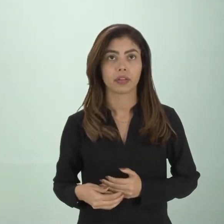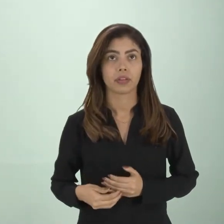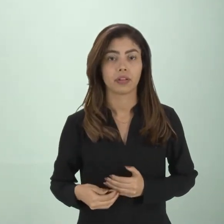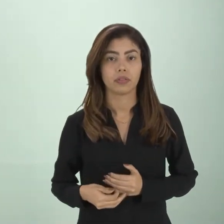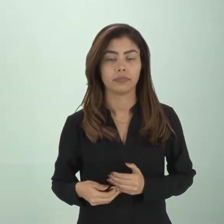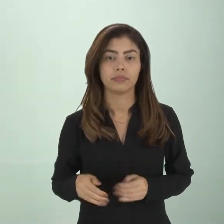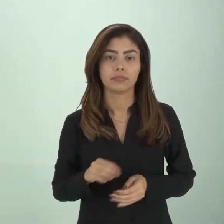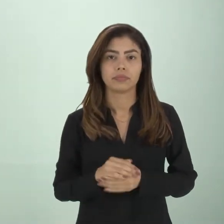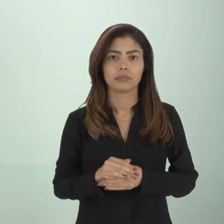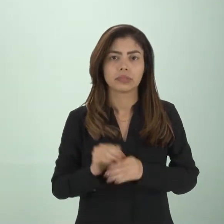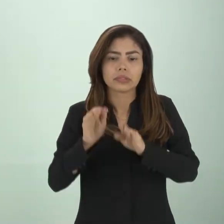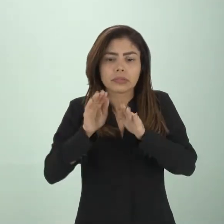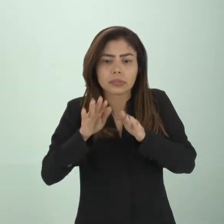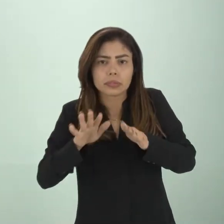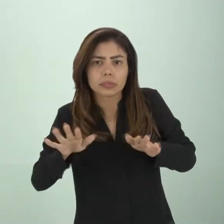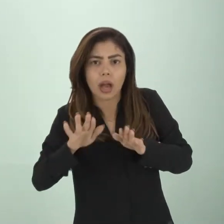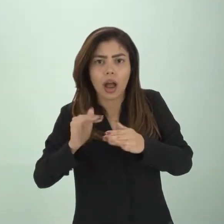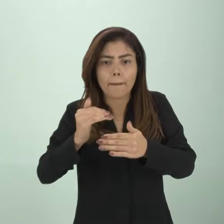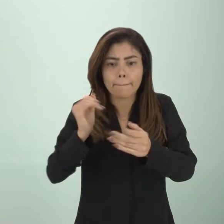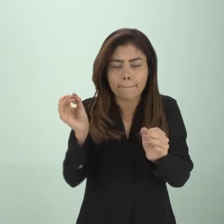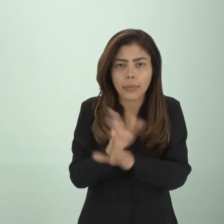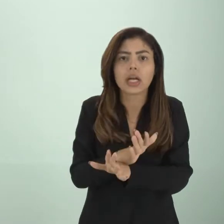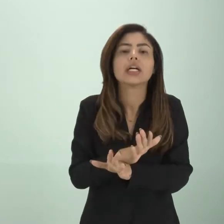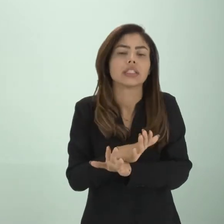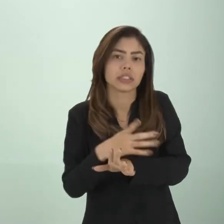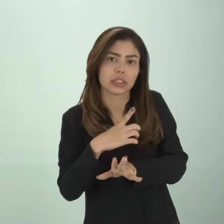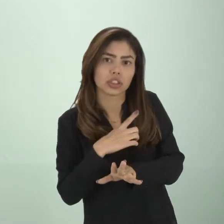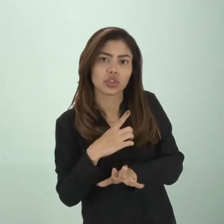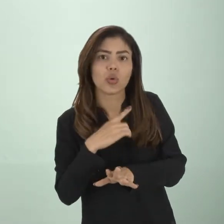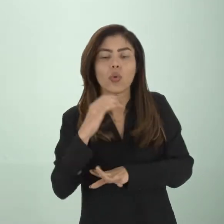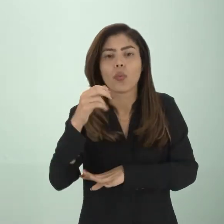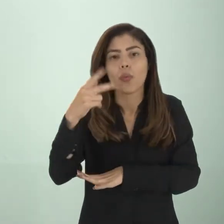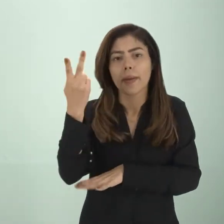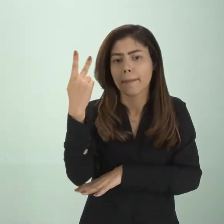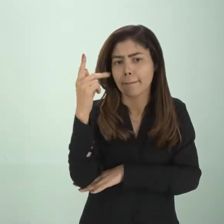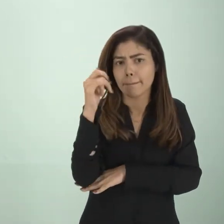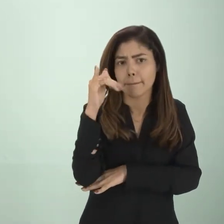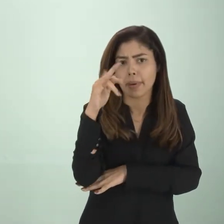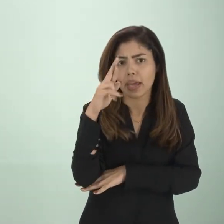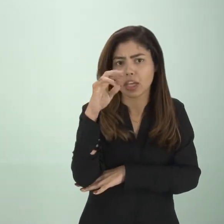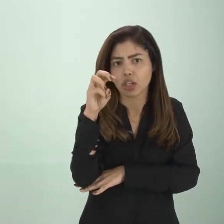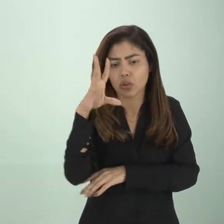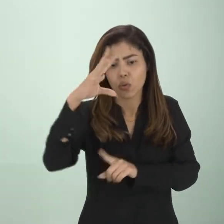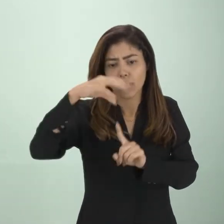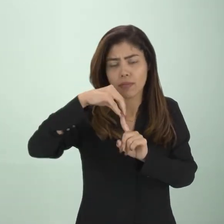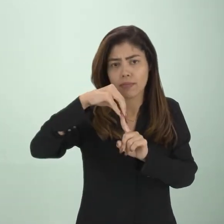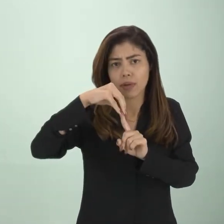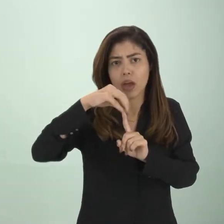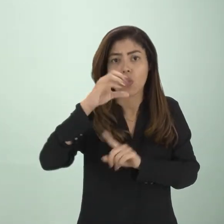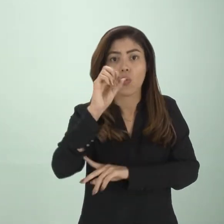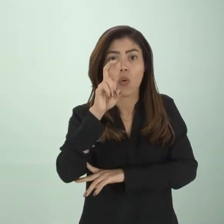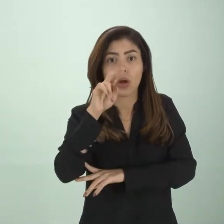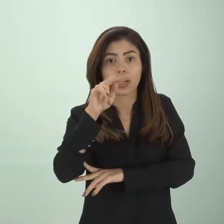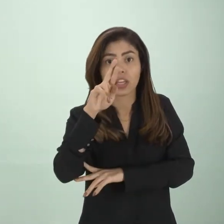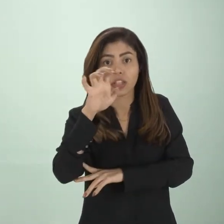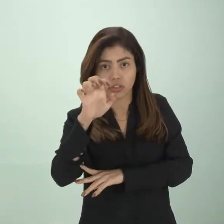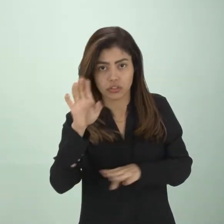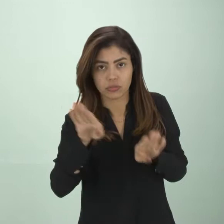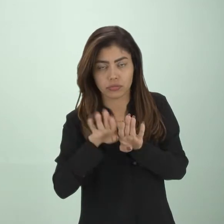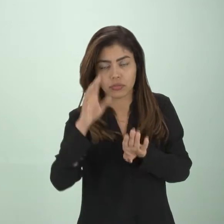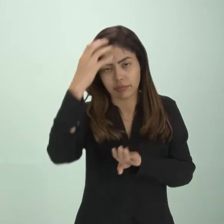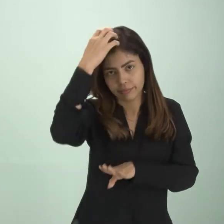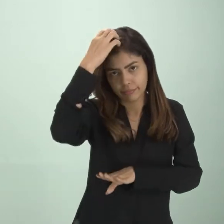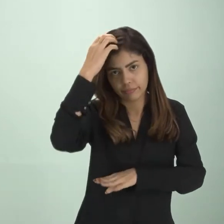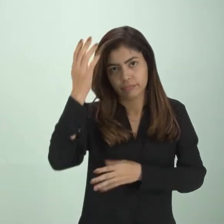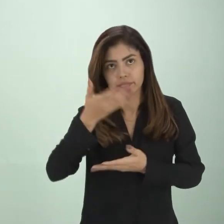com o declínio do Império Romano do Oriente. É importante frisar aqui